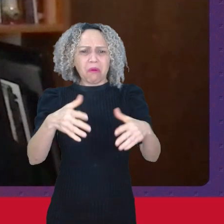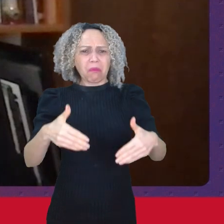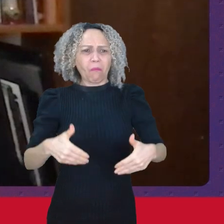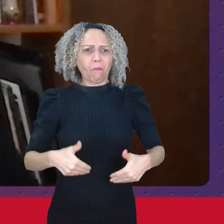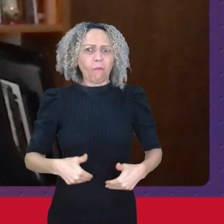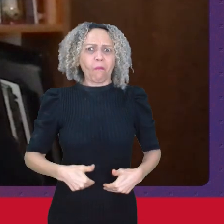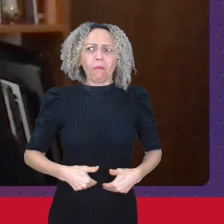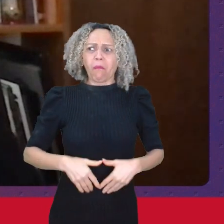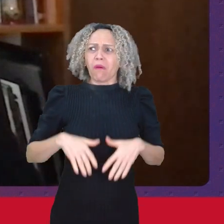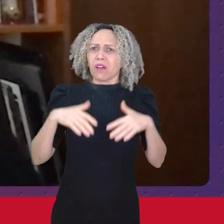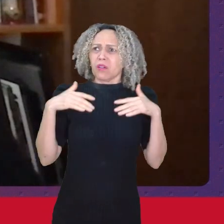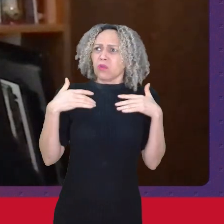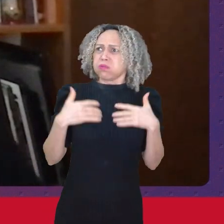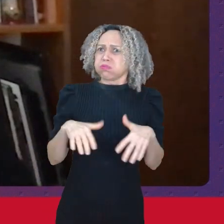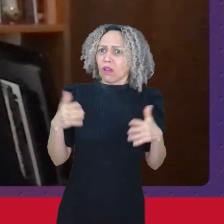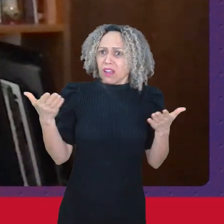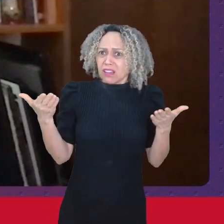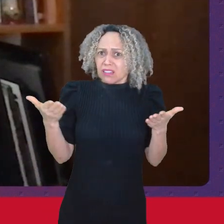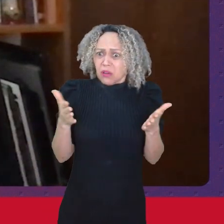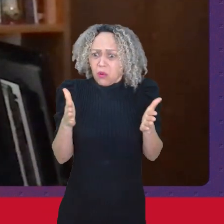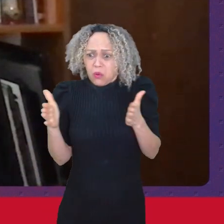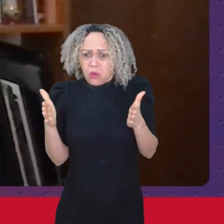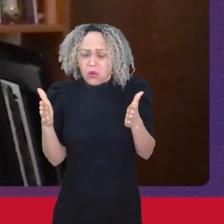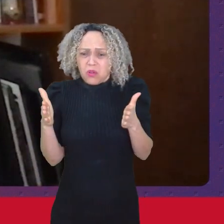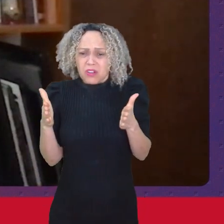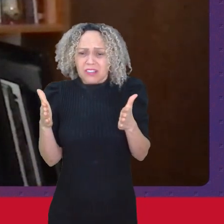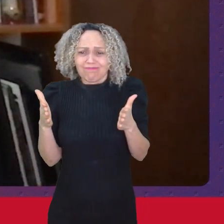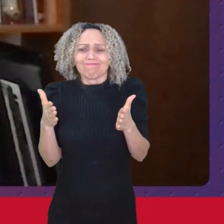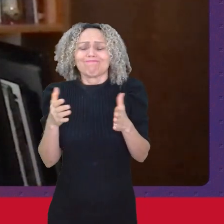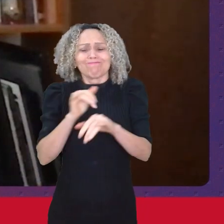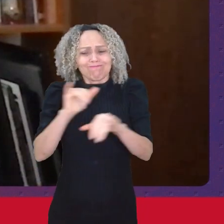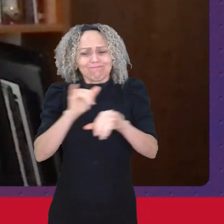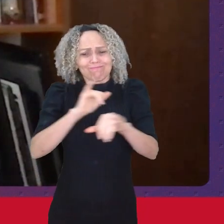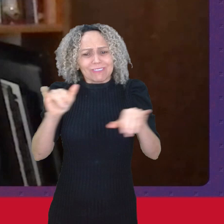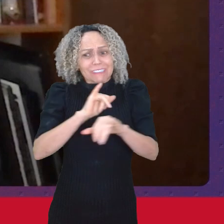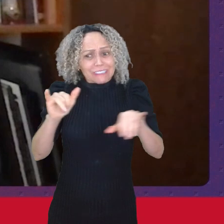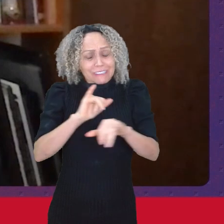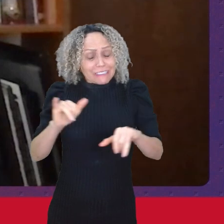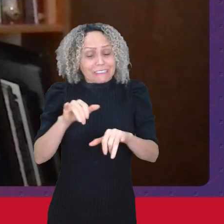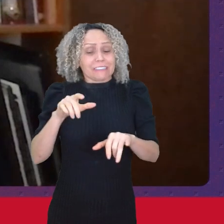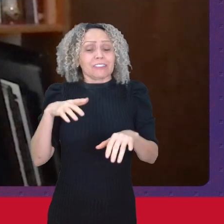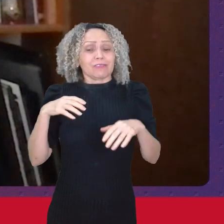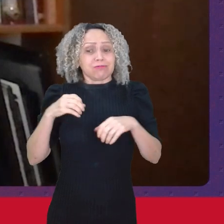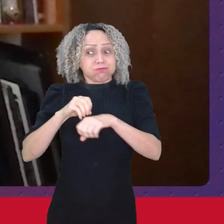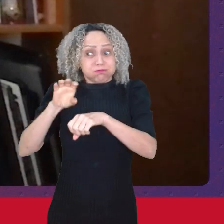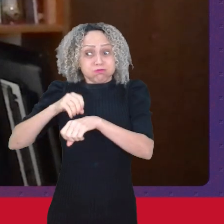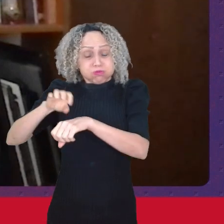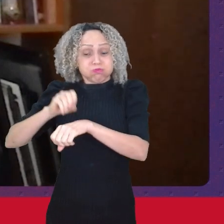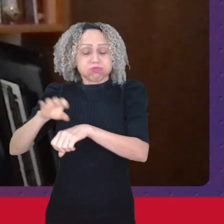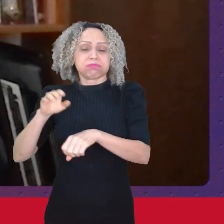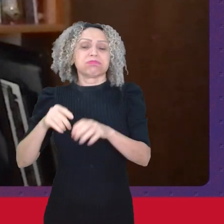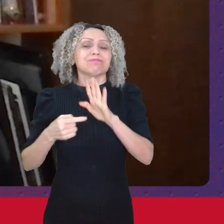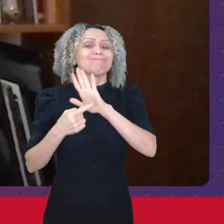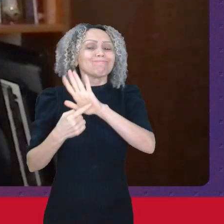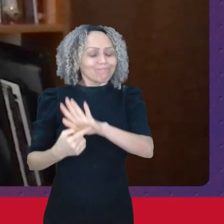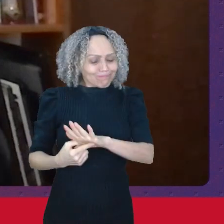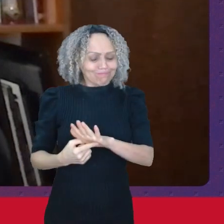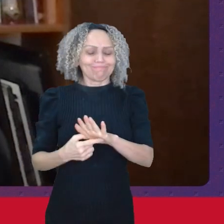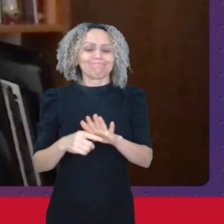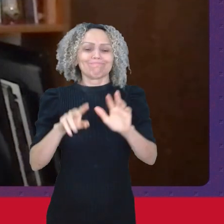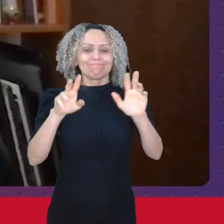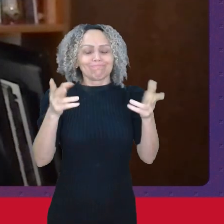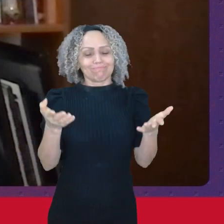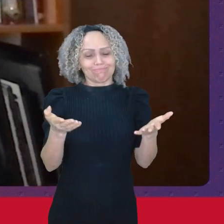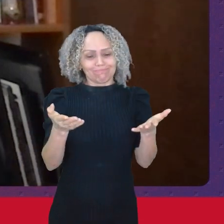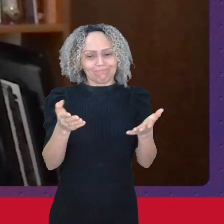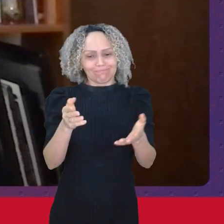está dominando o noticiário. O que eu acho que seria importante para a gente começar a falar sobre pobreza e fome é